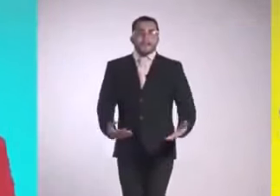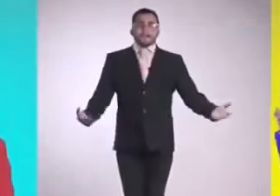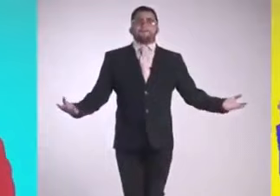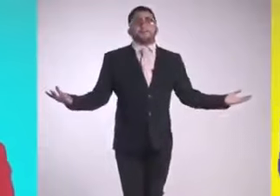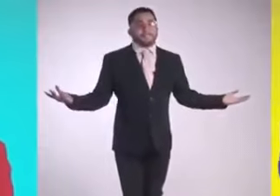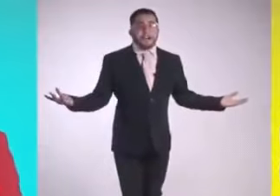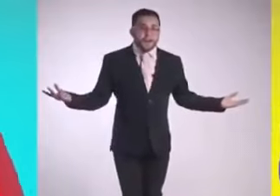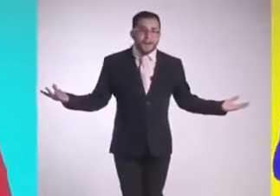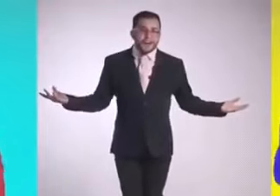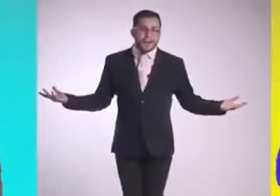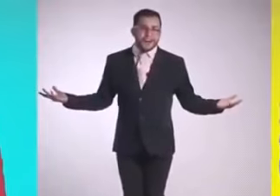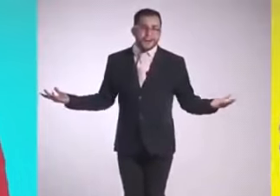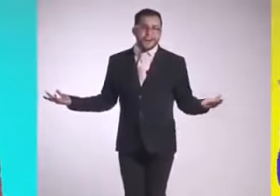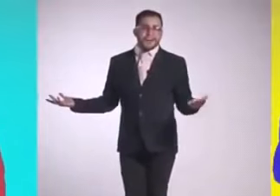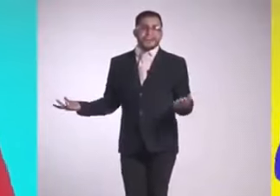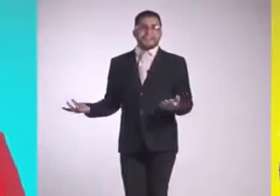focinha. Meus